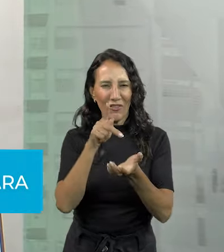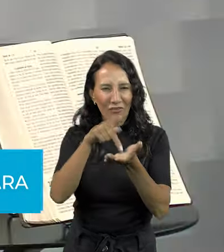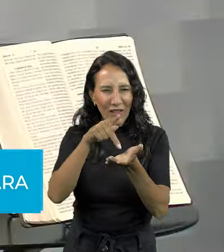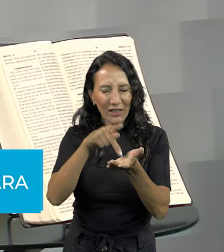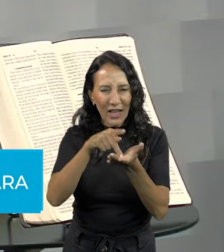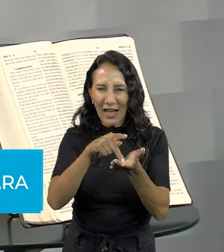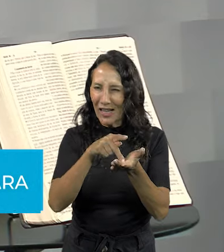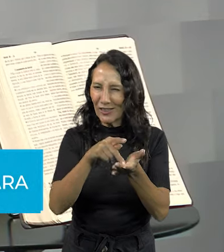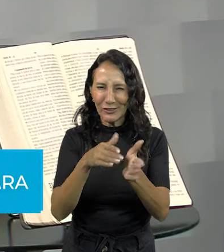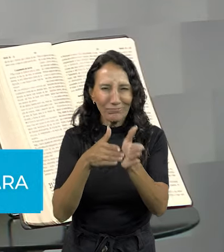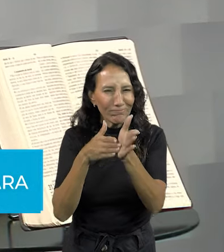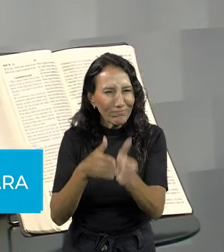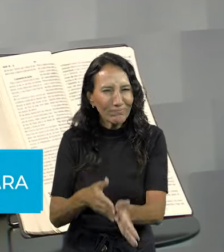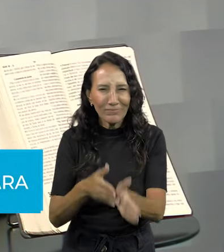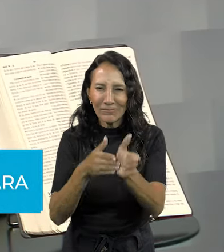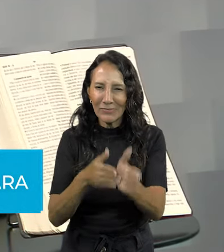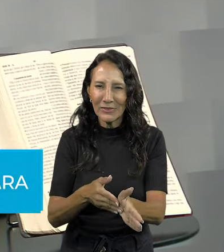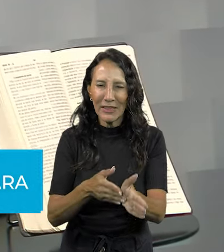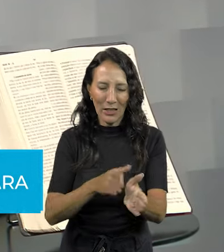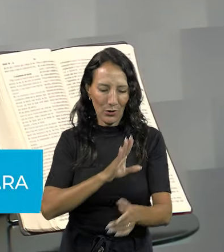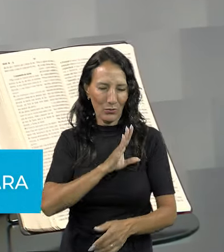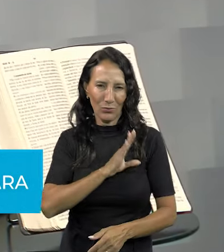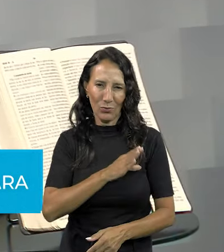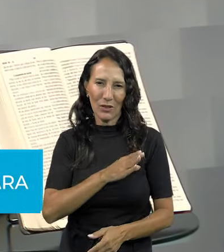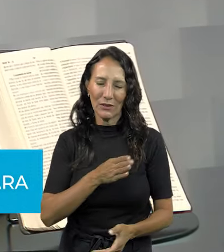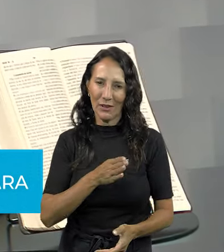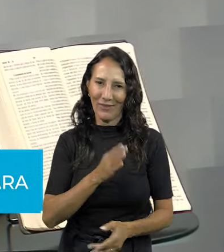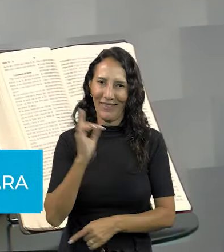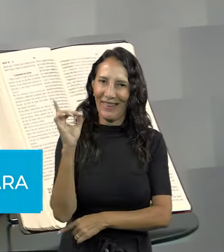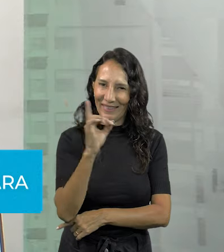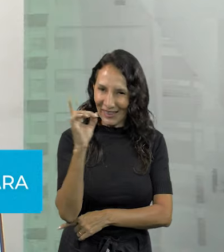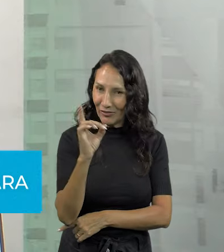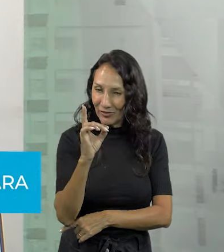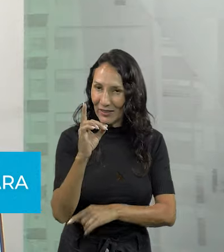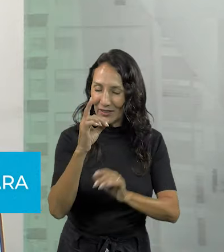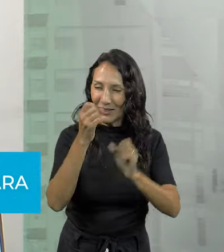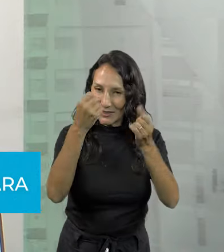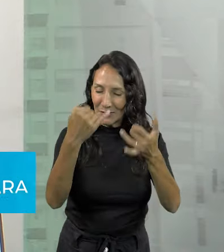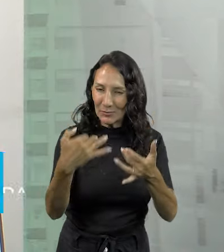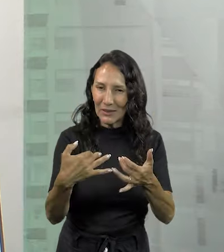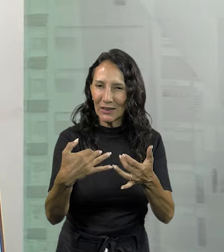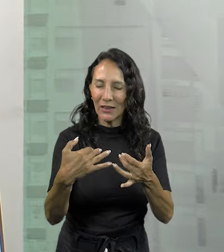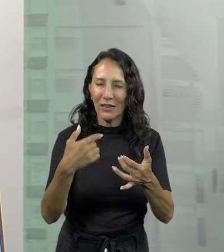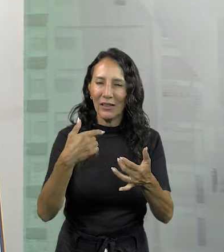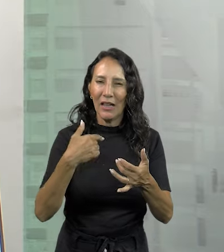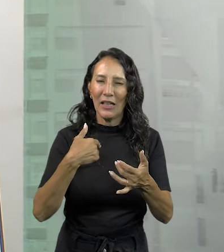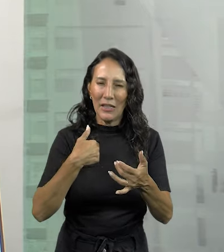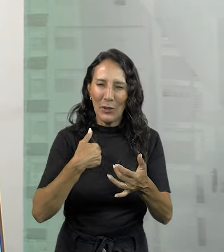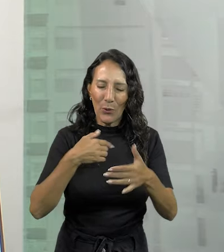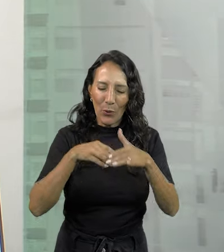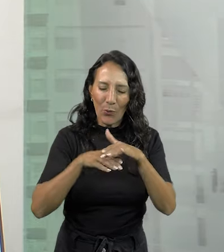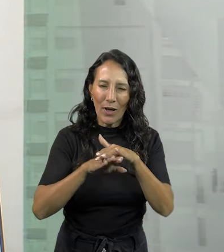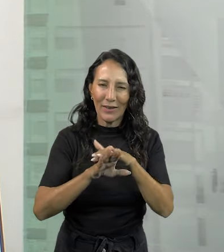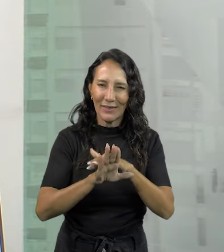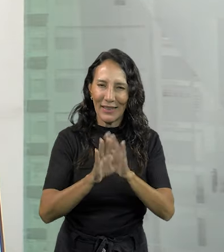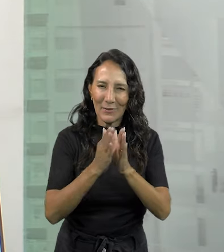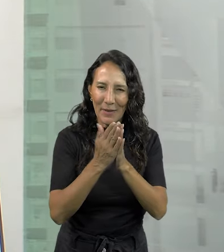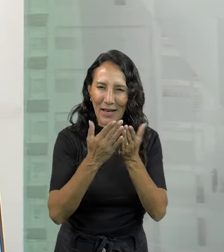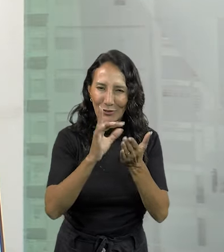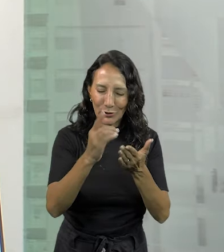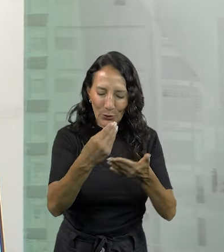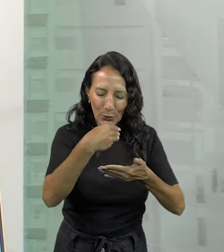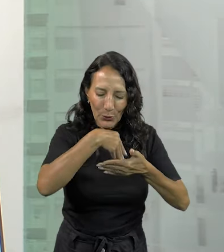preservar a verdade no meu coração. O salmista diz, guardei a tua palavra no meu coração, para não pecar contra ti.